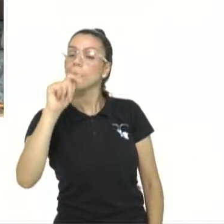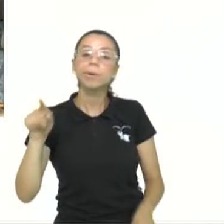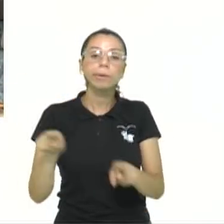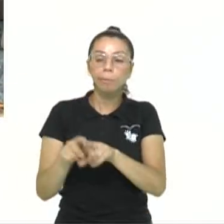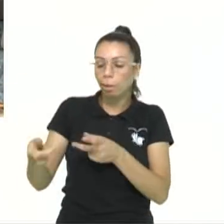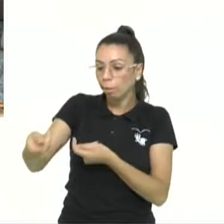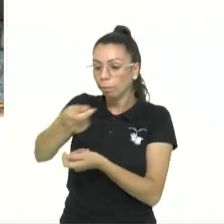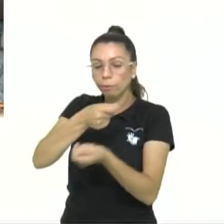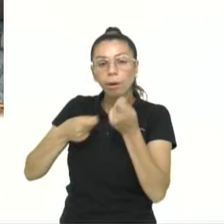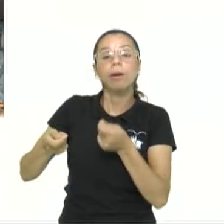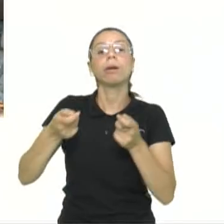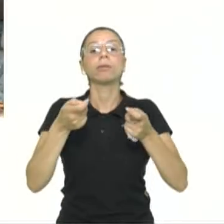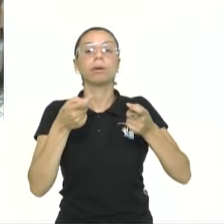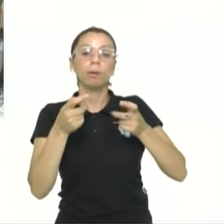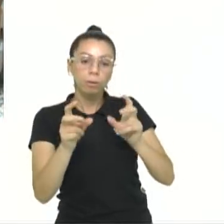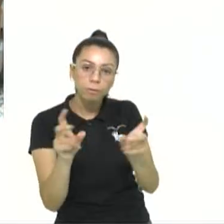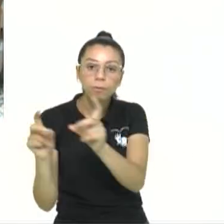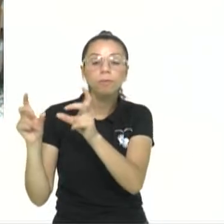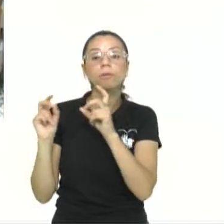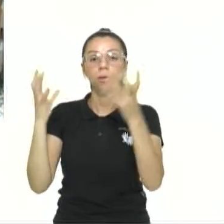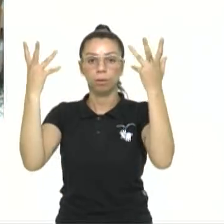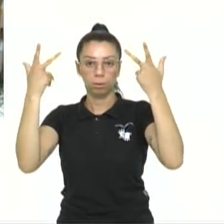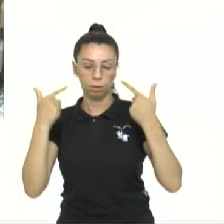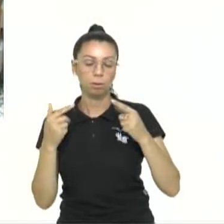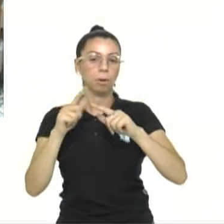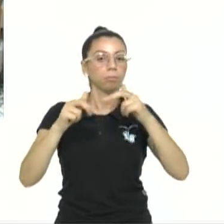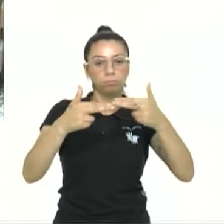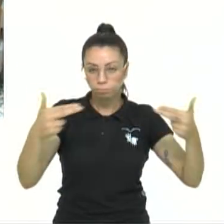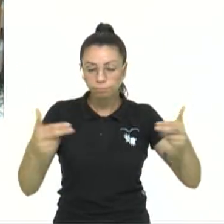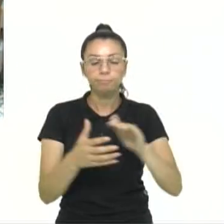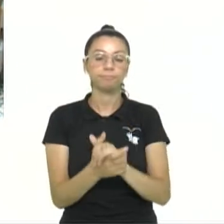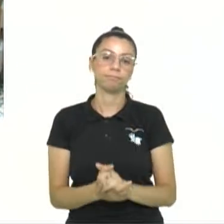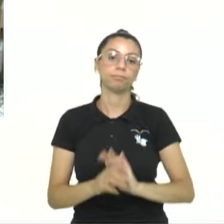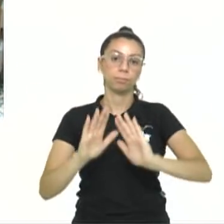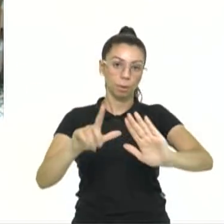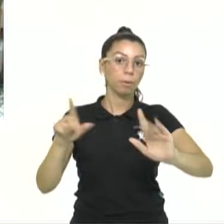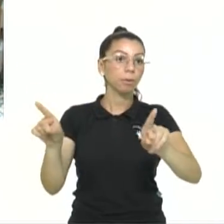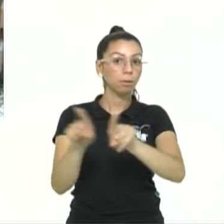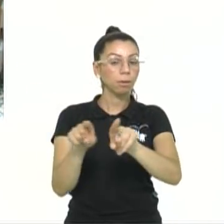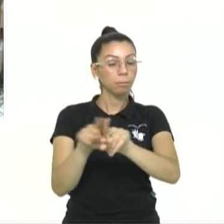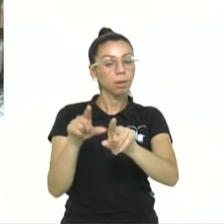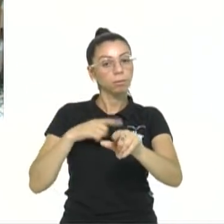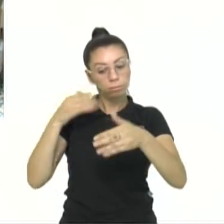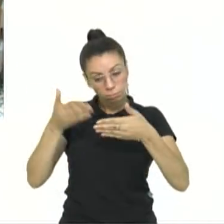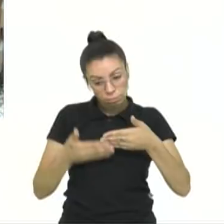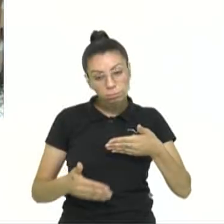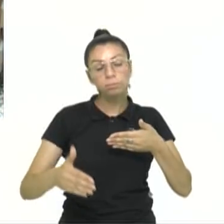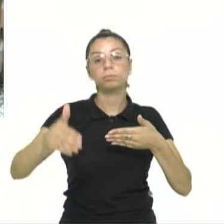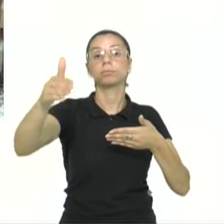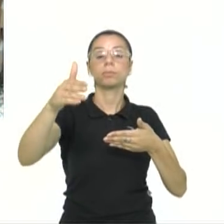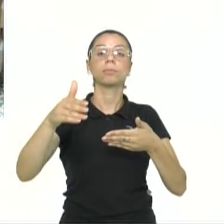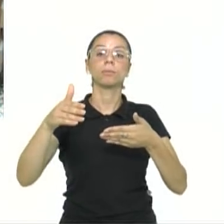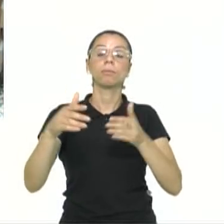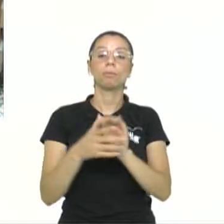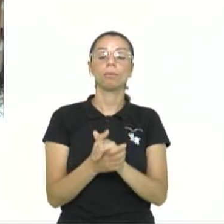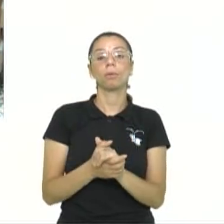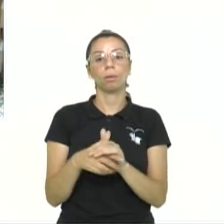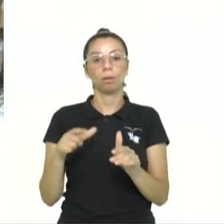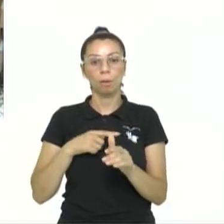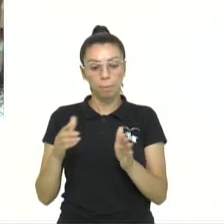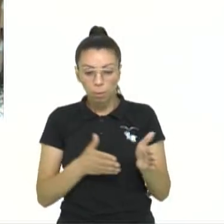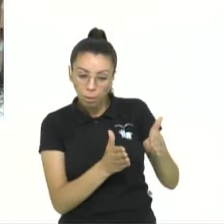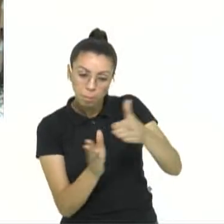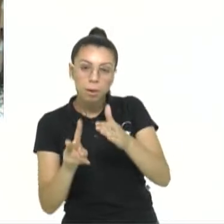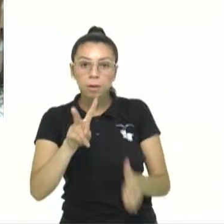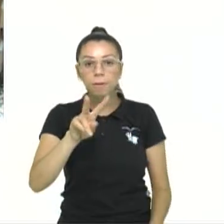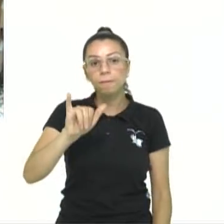animais, a venda, os produtos, enfim. Mas cabe a gente dizer aqui também que ao longo desses caminhos, como o caminho de Viamão, que foi o